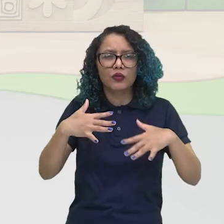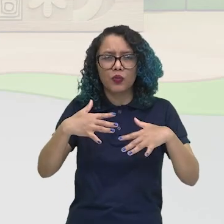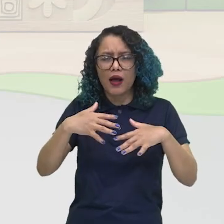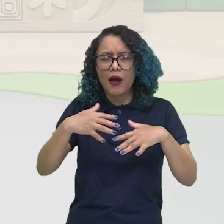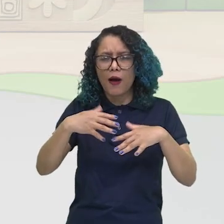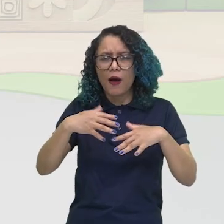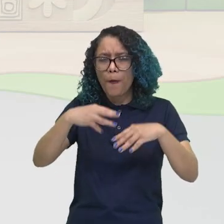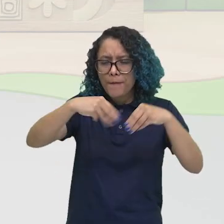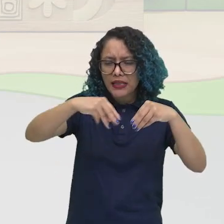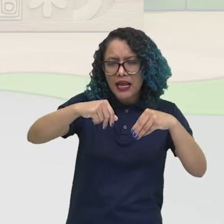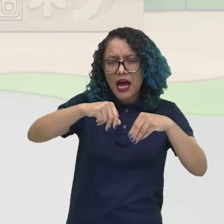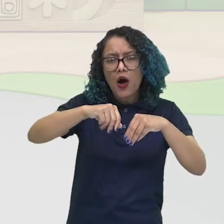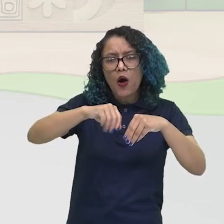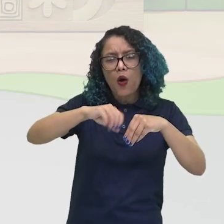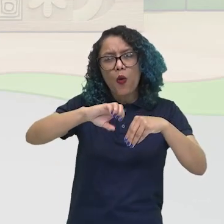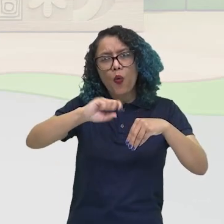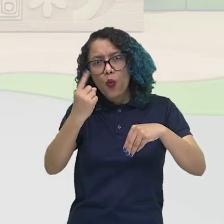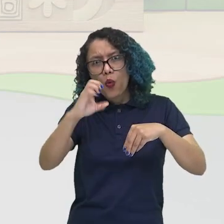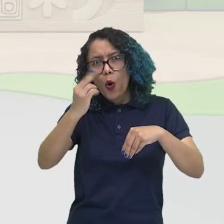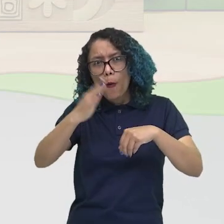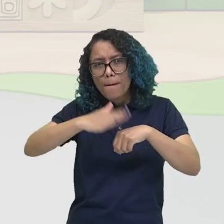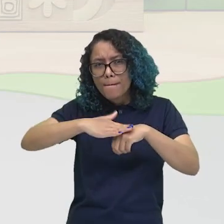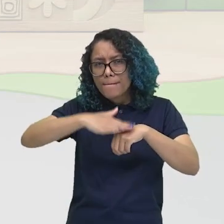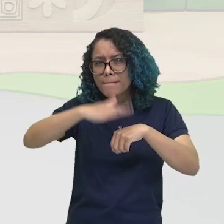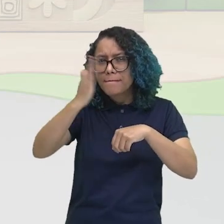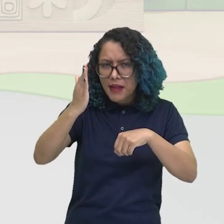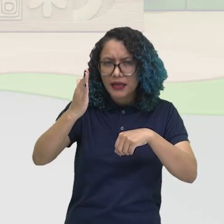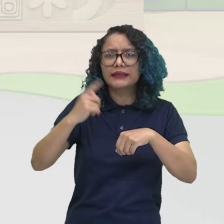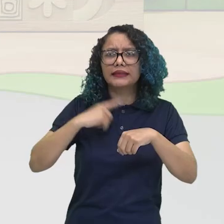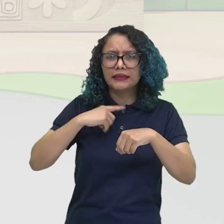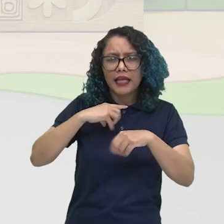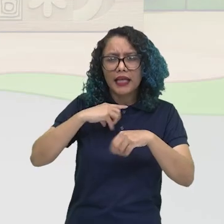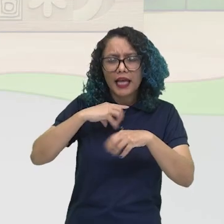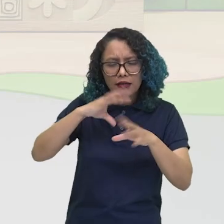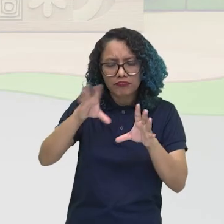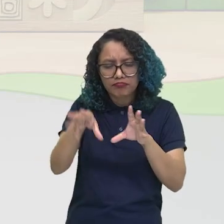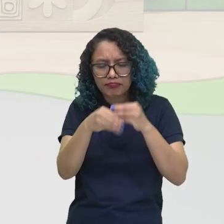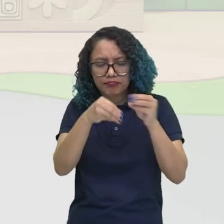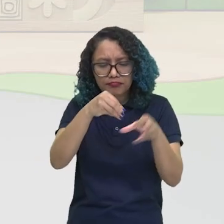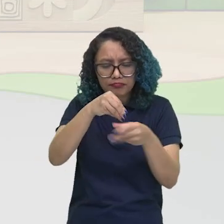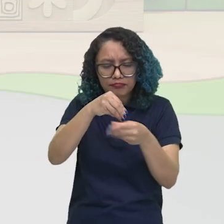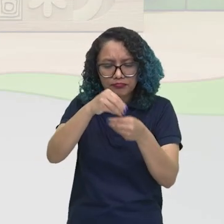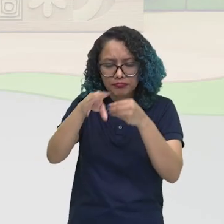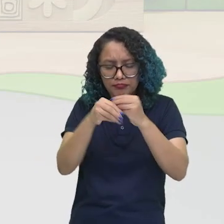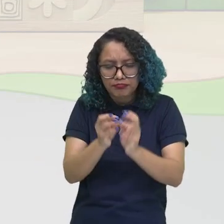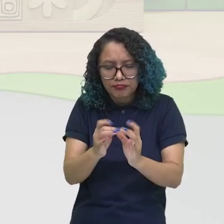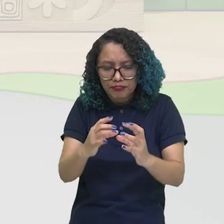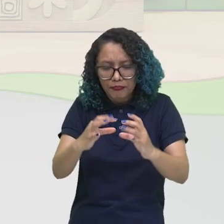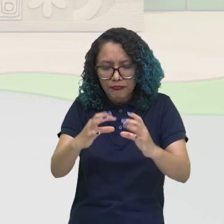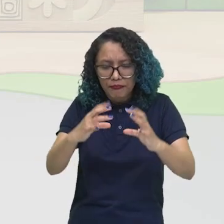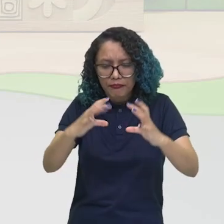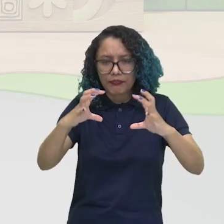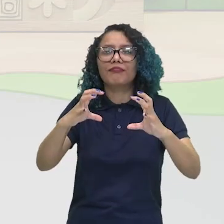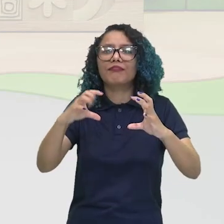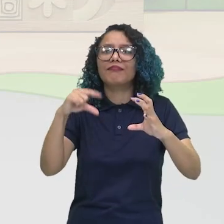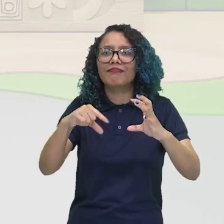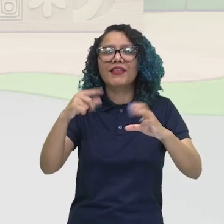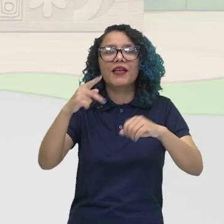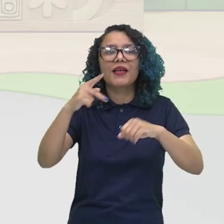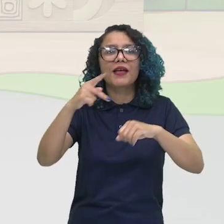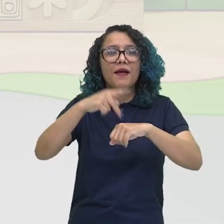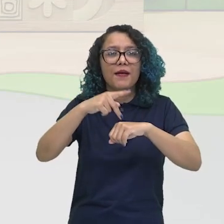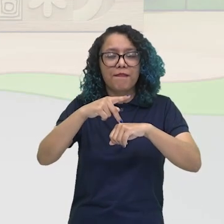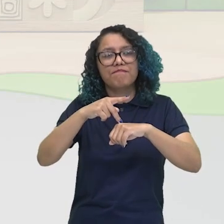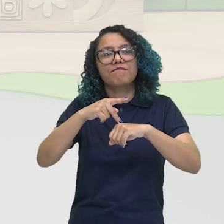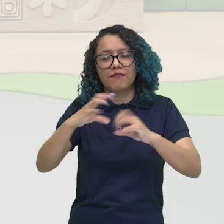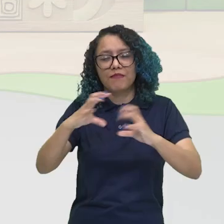um ou por mais minerais, certo? Então, professora, a rocha quer dizer o quê?